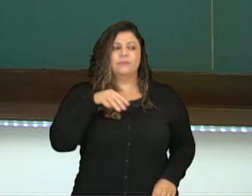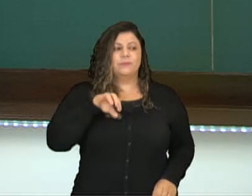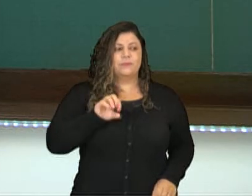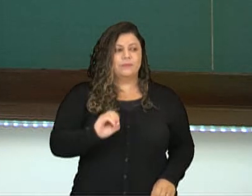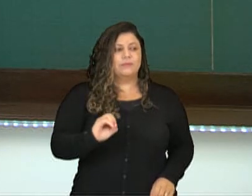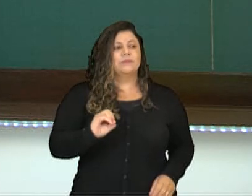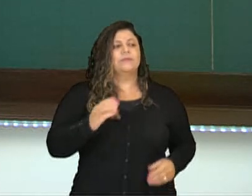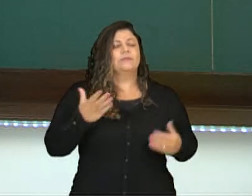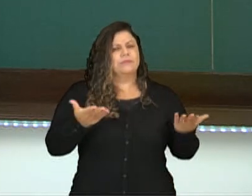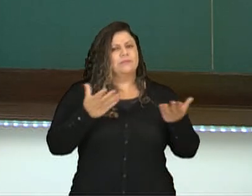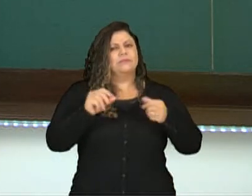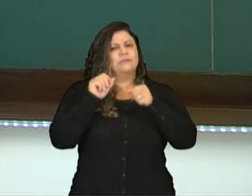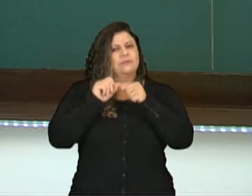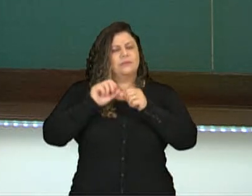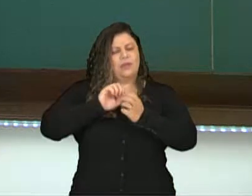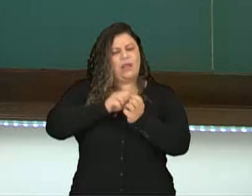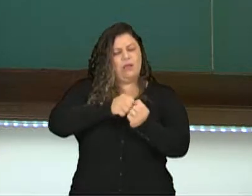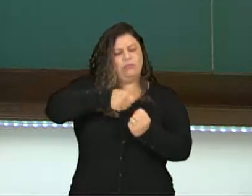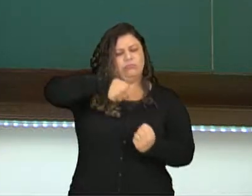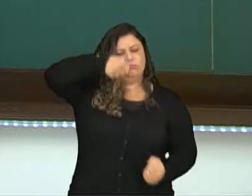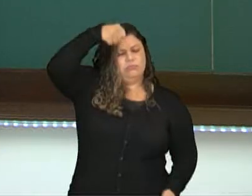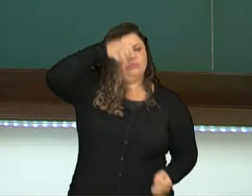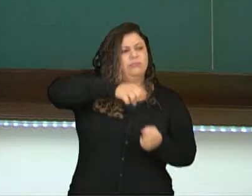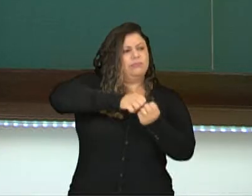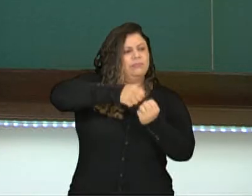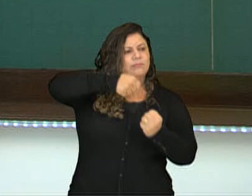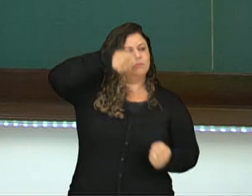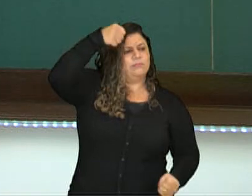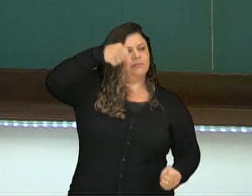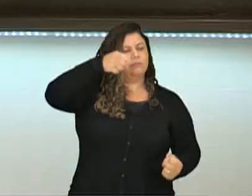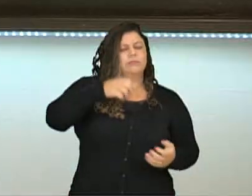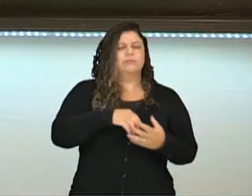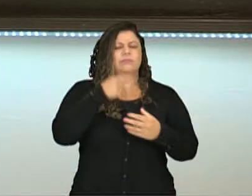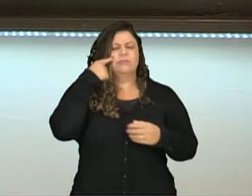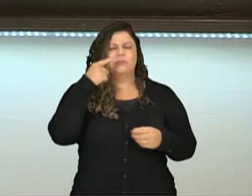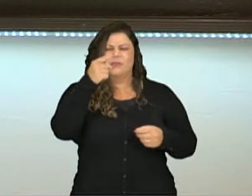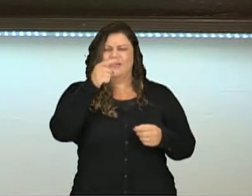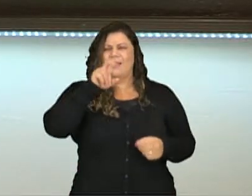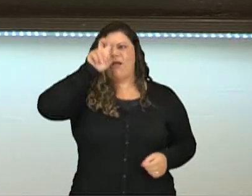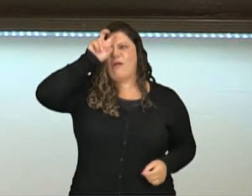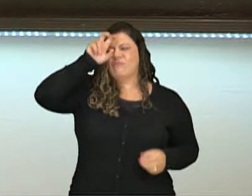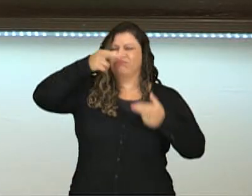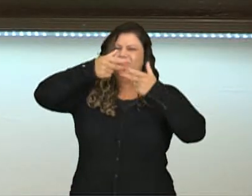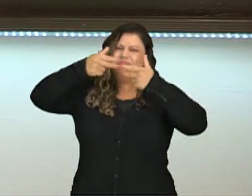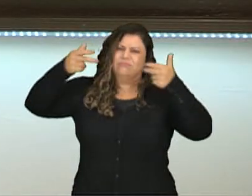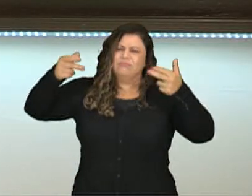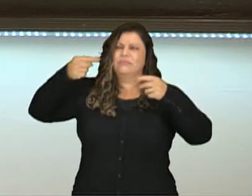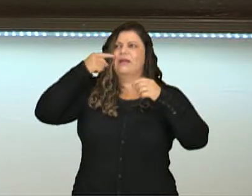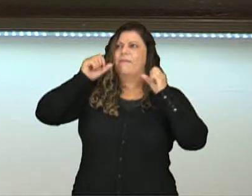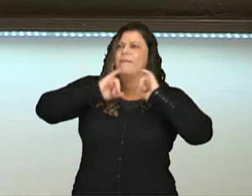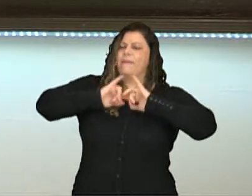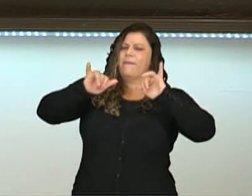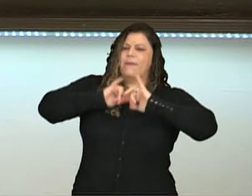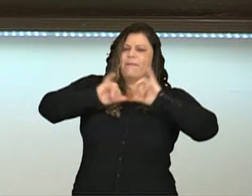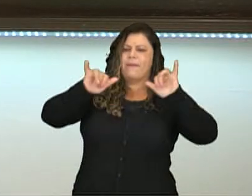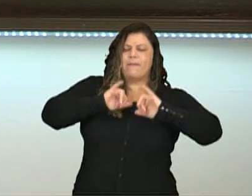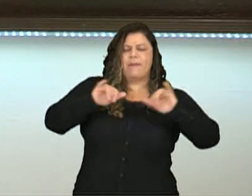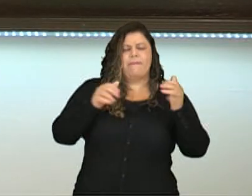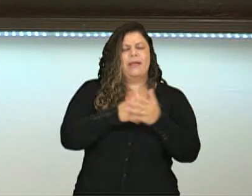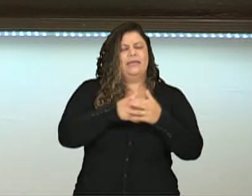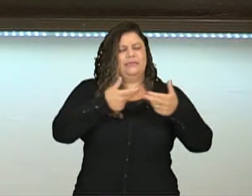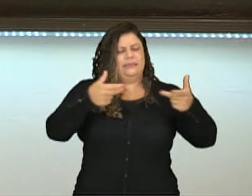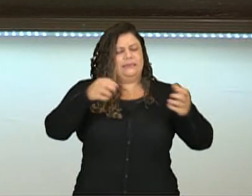eles fechavam, chegava o escriba, né, na frente do faraó. Senhor faraó, temos uma mensagem sobre os silos que